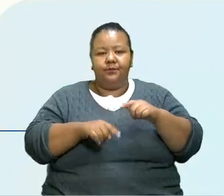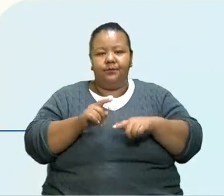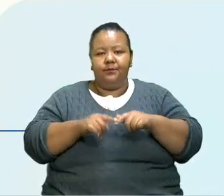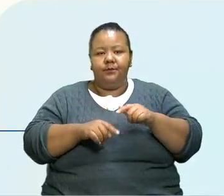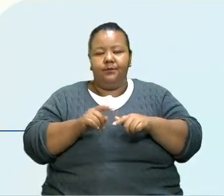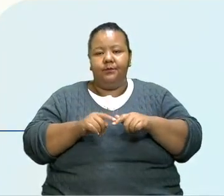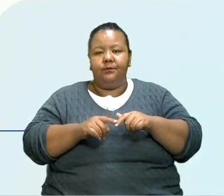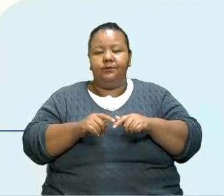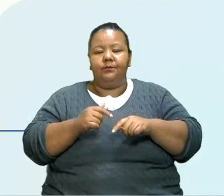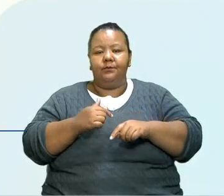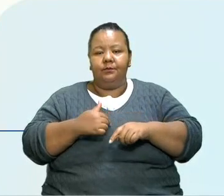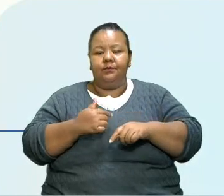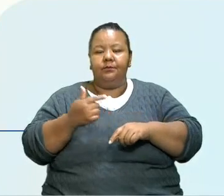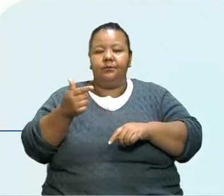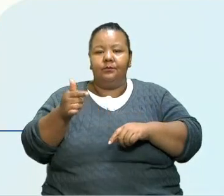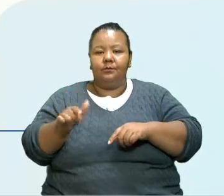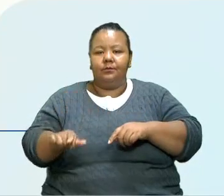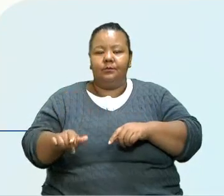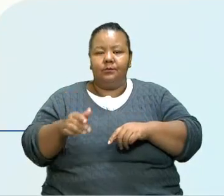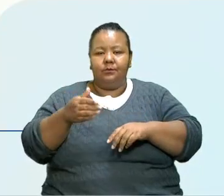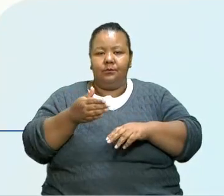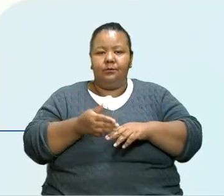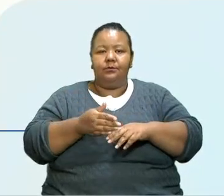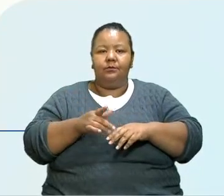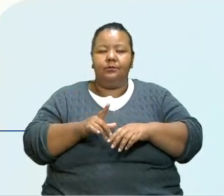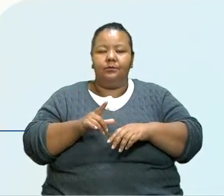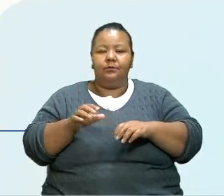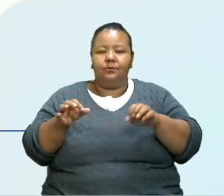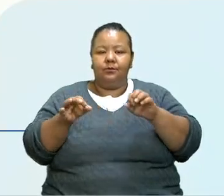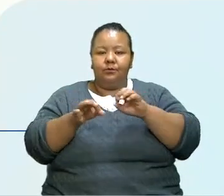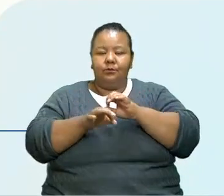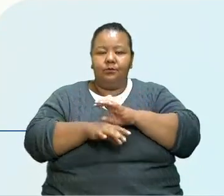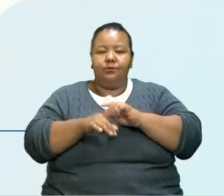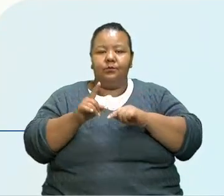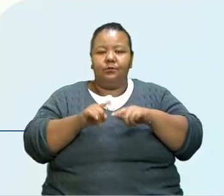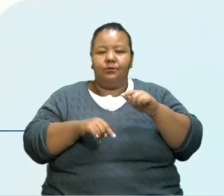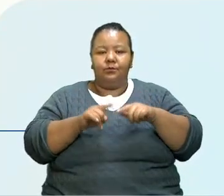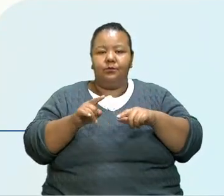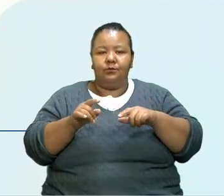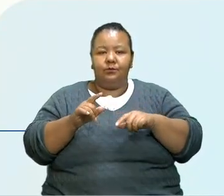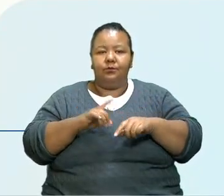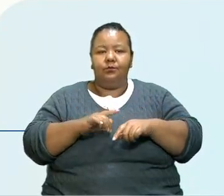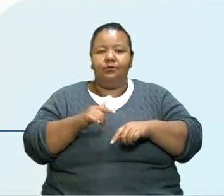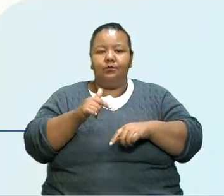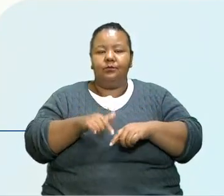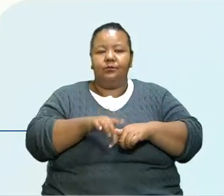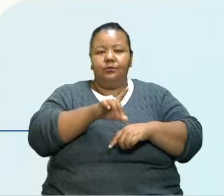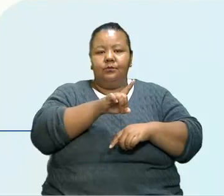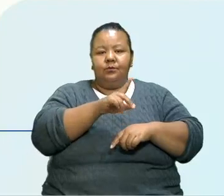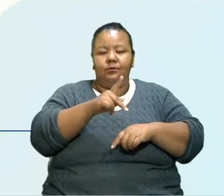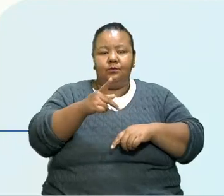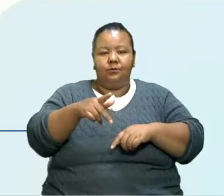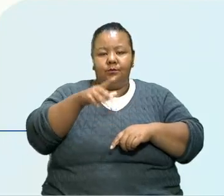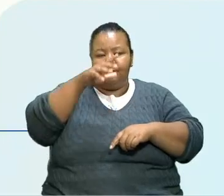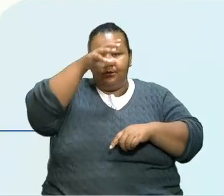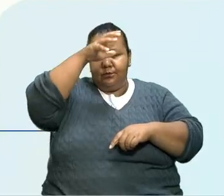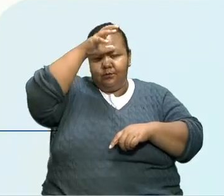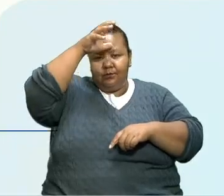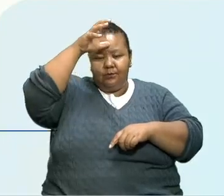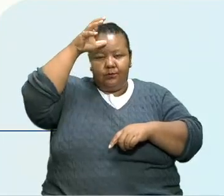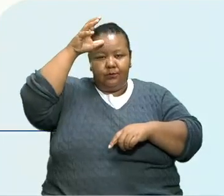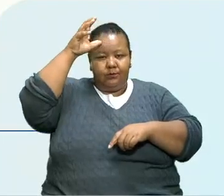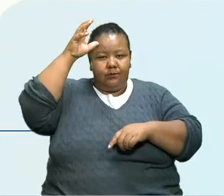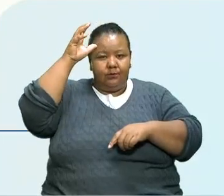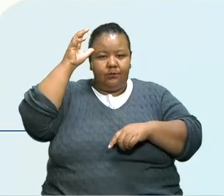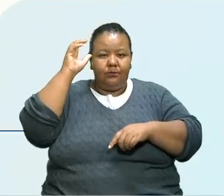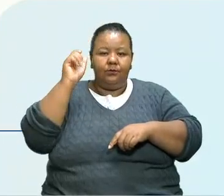produto até que eu consiga concretizar meu produto por completo. Eu tenho departamentos por cliente. Eu posso definir